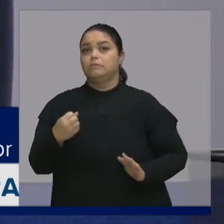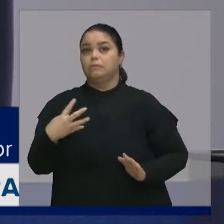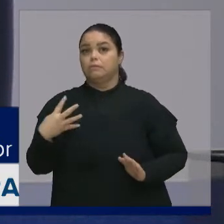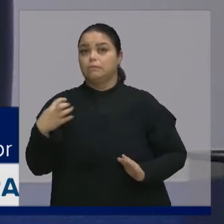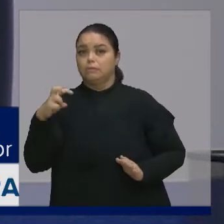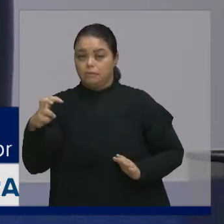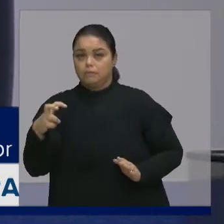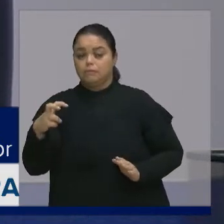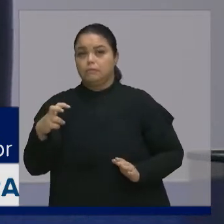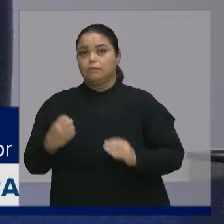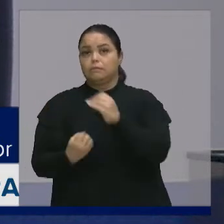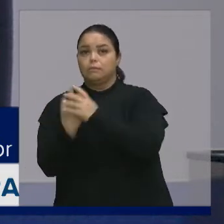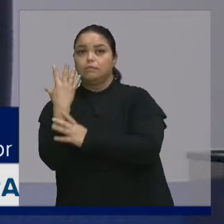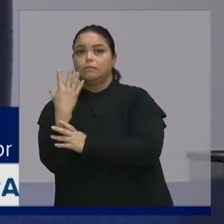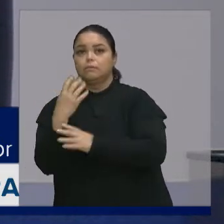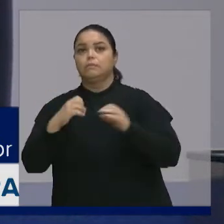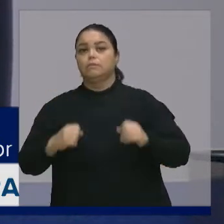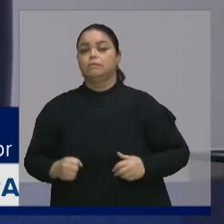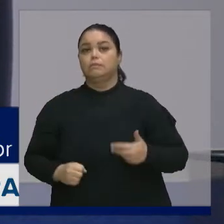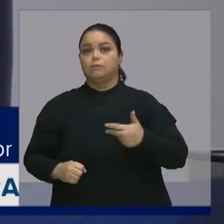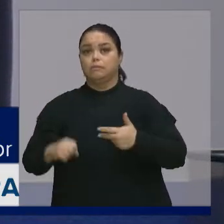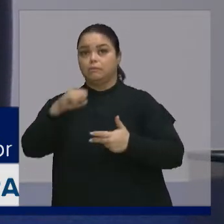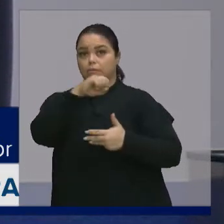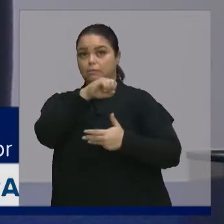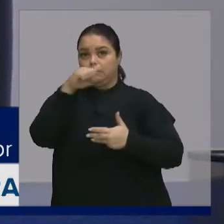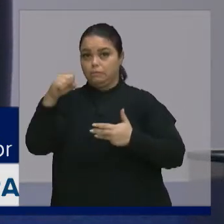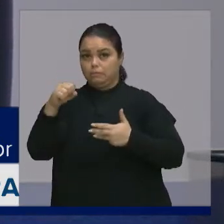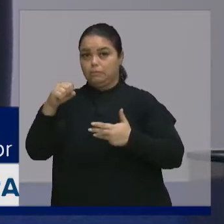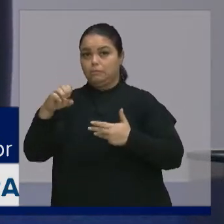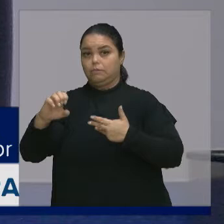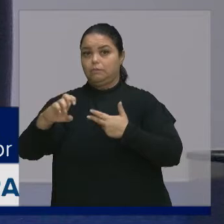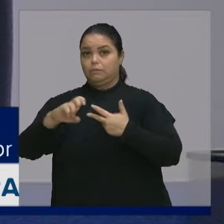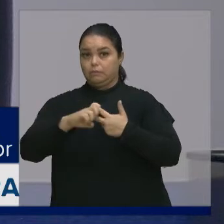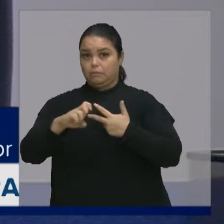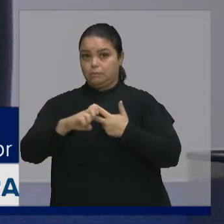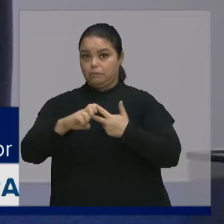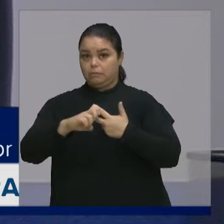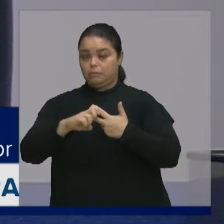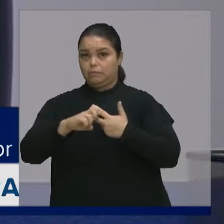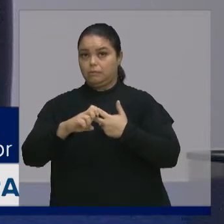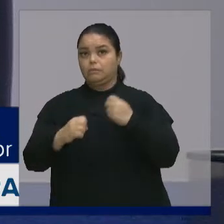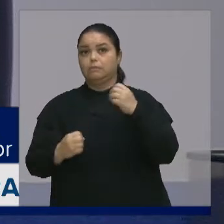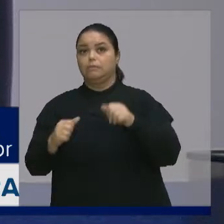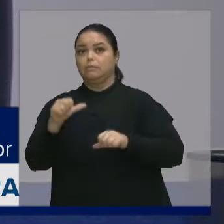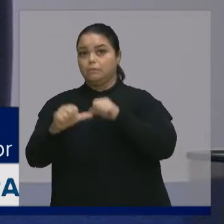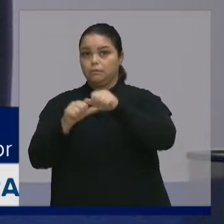345/2021, de autoria do Poder Executivo. Altera a lei número